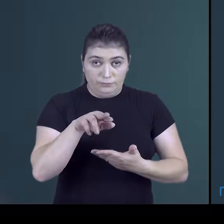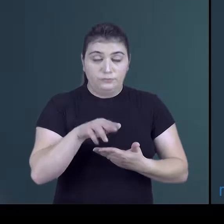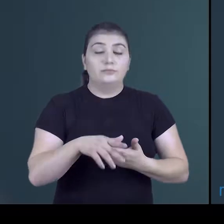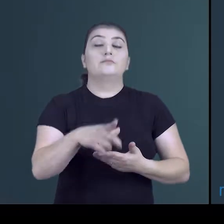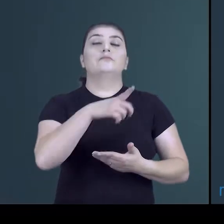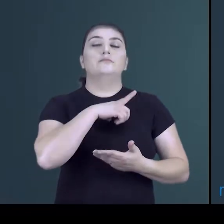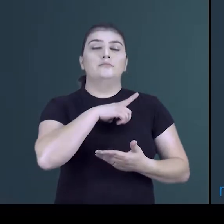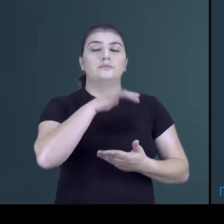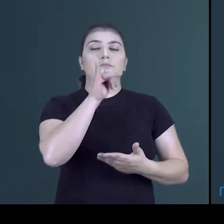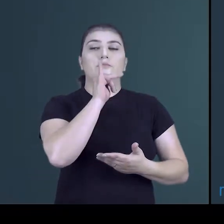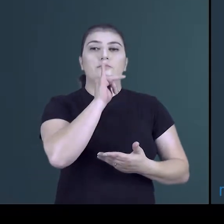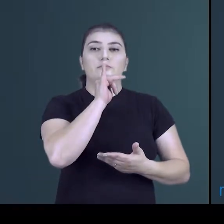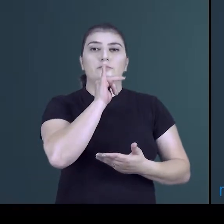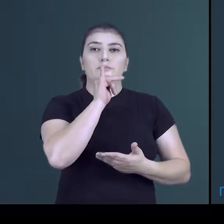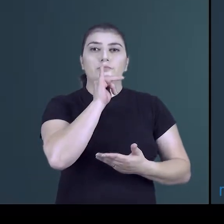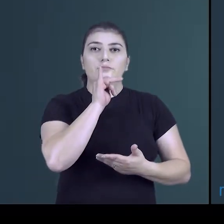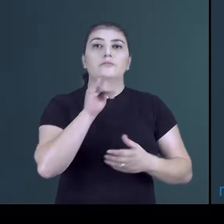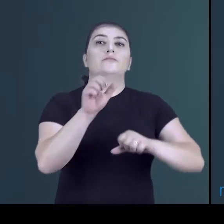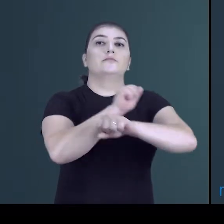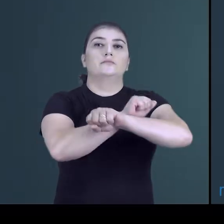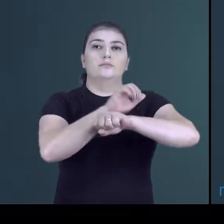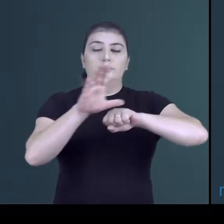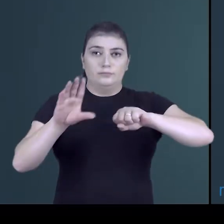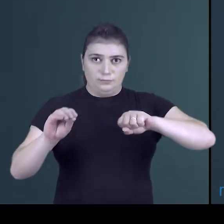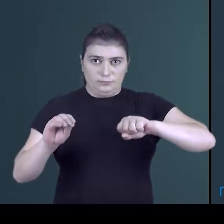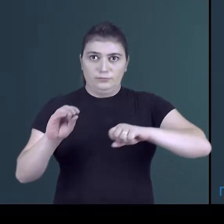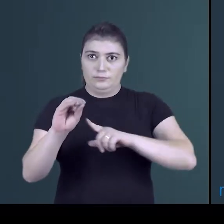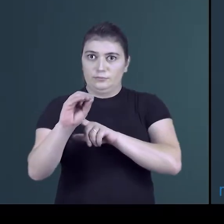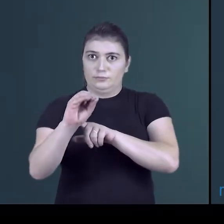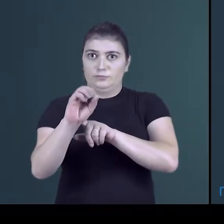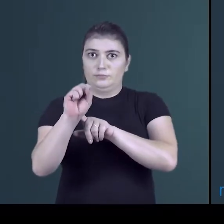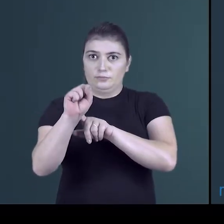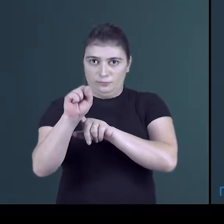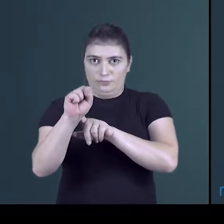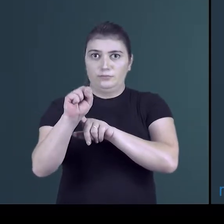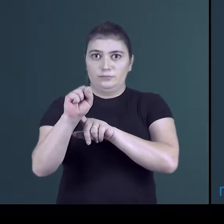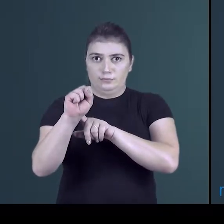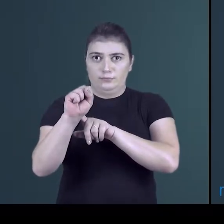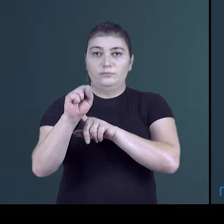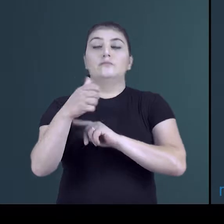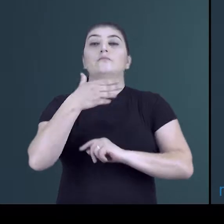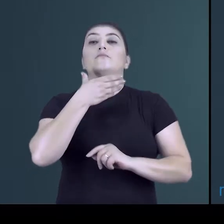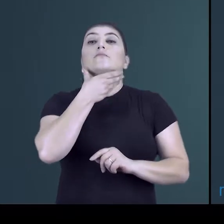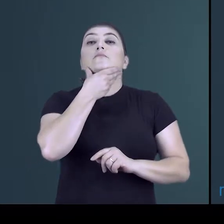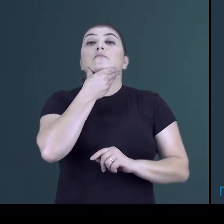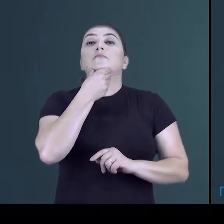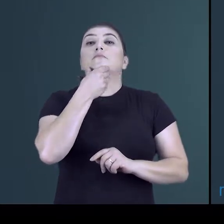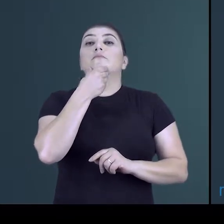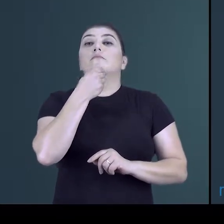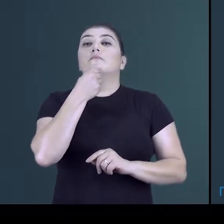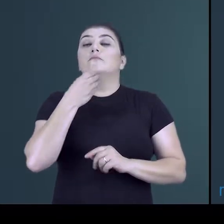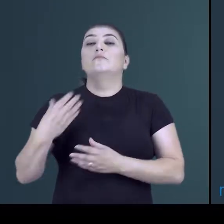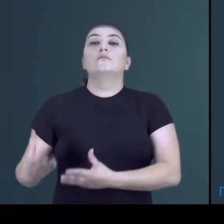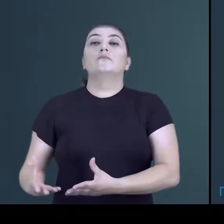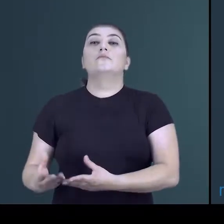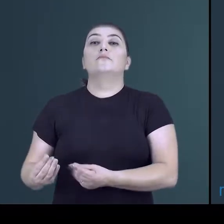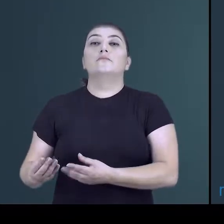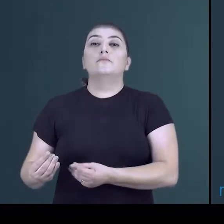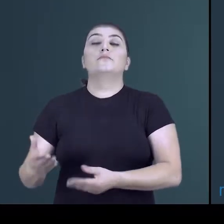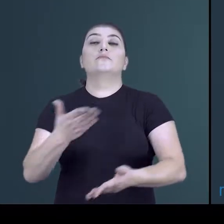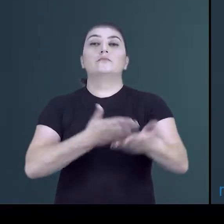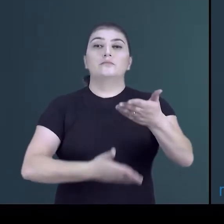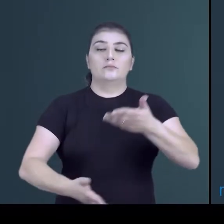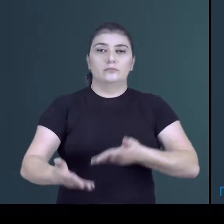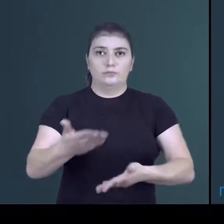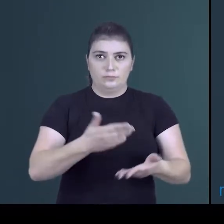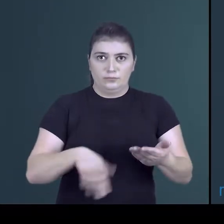igualdade. Temos nesse exemplo o artigo. Esse artigo os, aqui no masculino plural, e assim ocorre